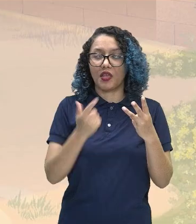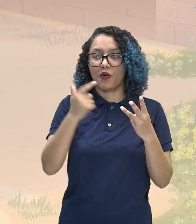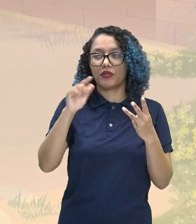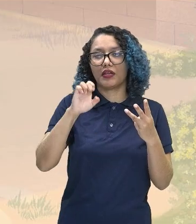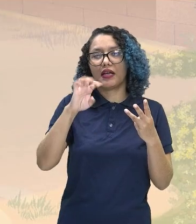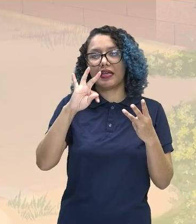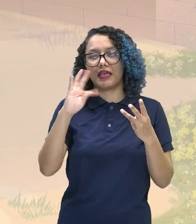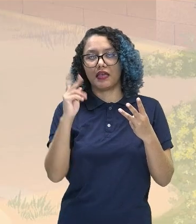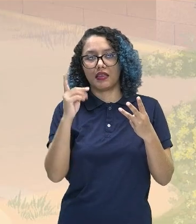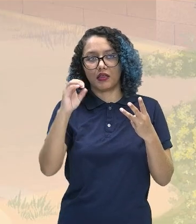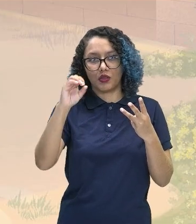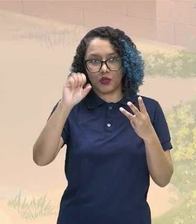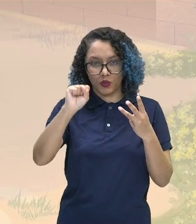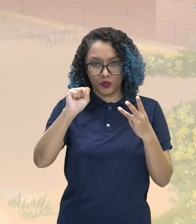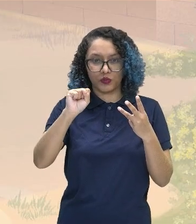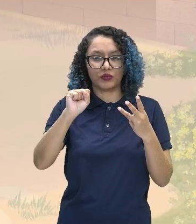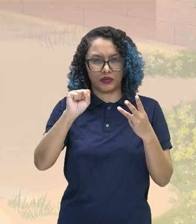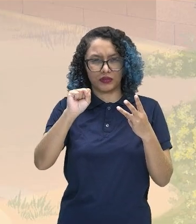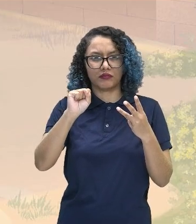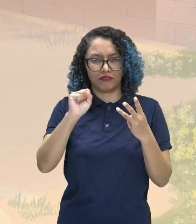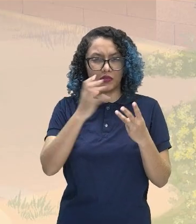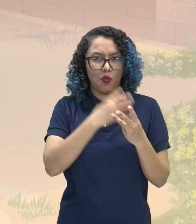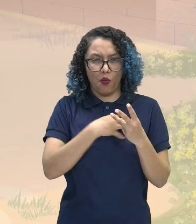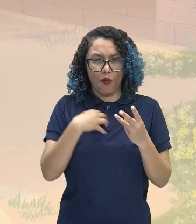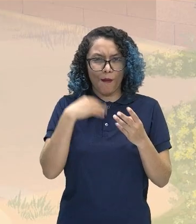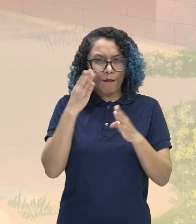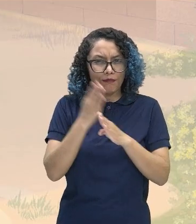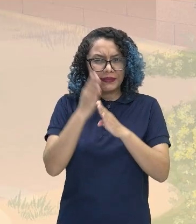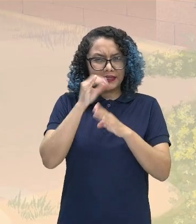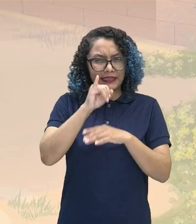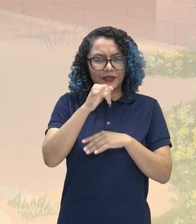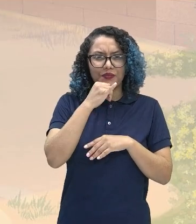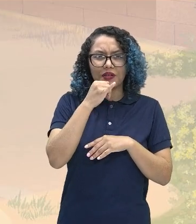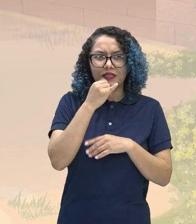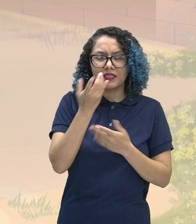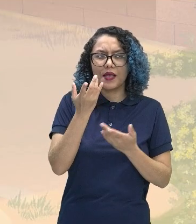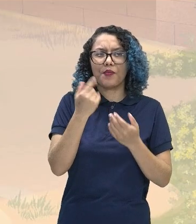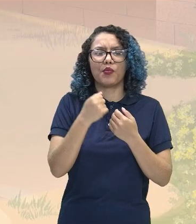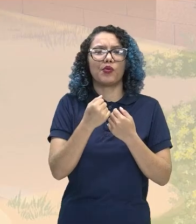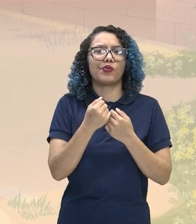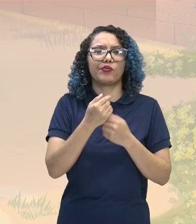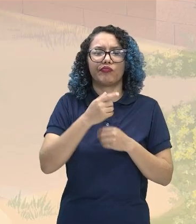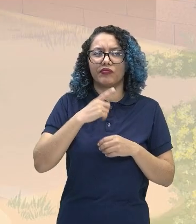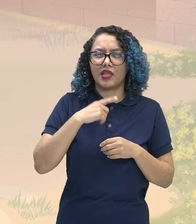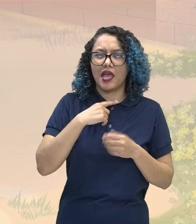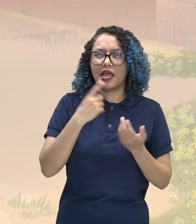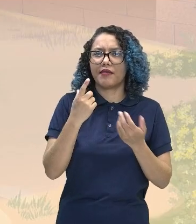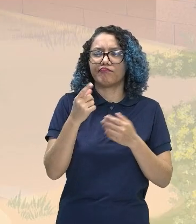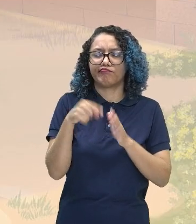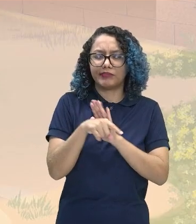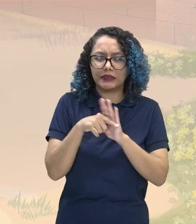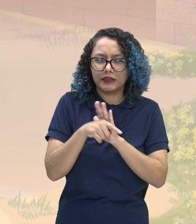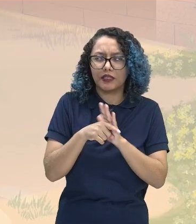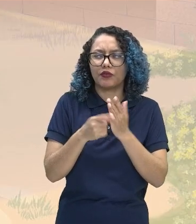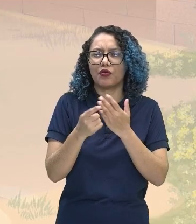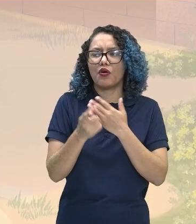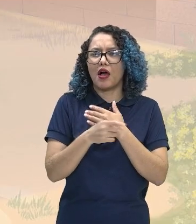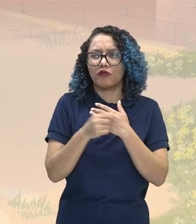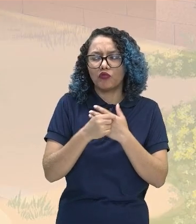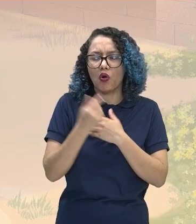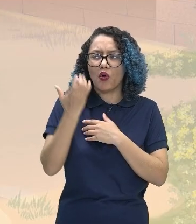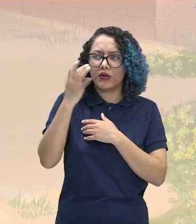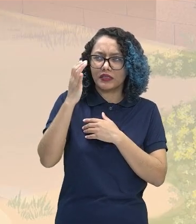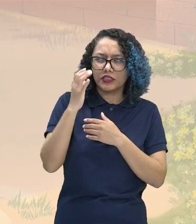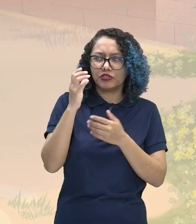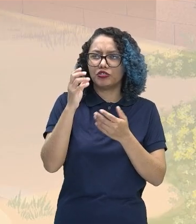Aristóteles identificou que quando nós damos credibilidade, citamos fontes, pesquisadores, cientistas ou pessoas